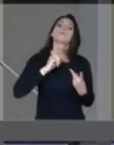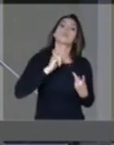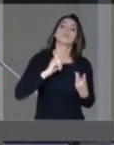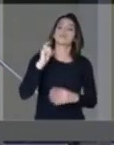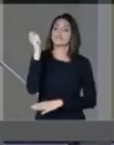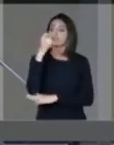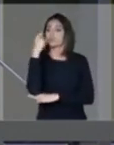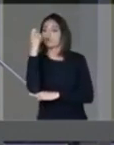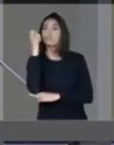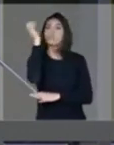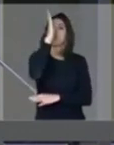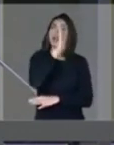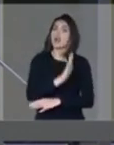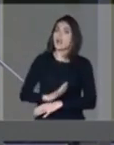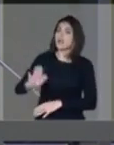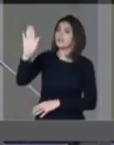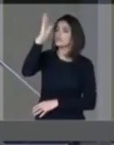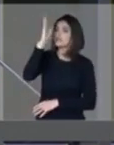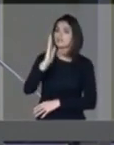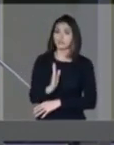Rio Grande do Sul, para o Brasil inteiro.